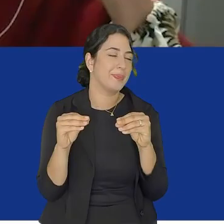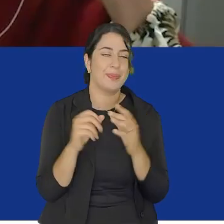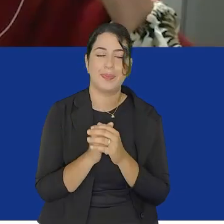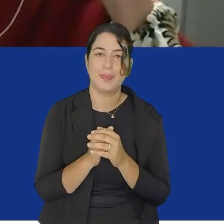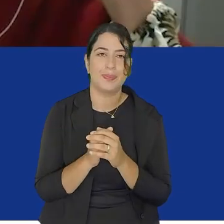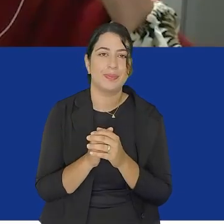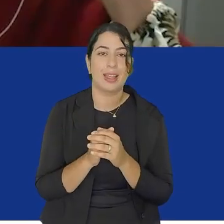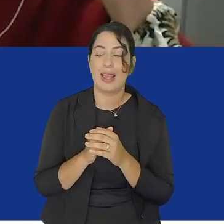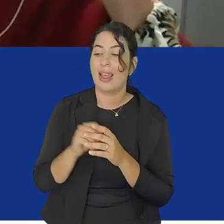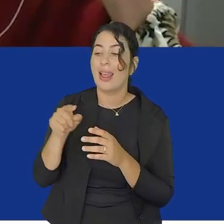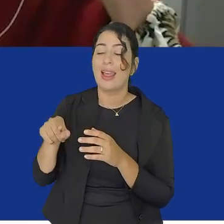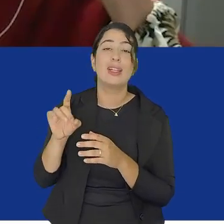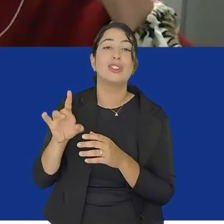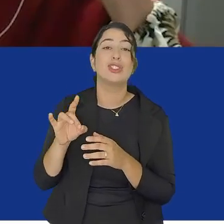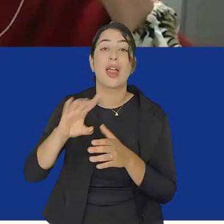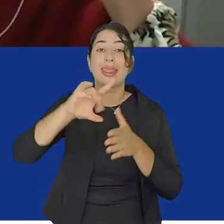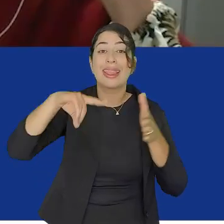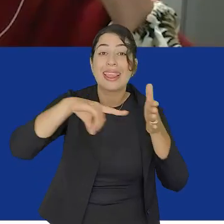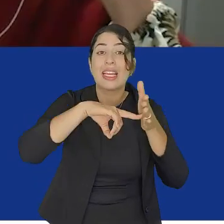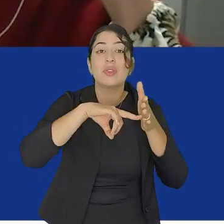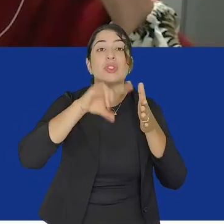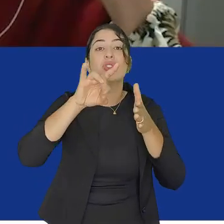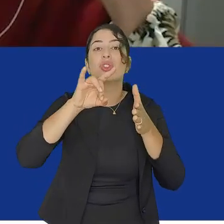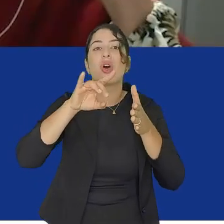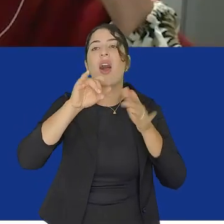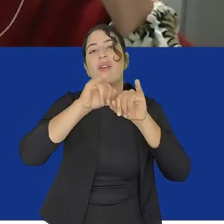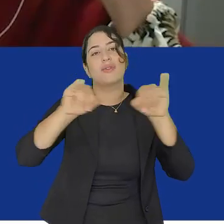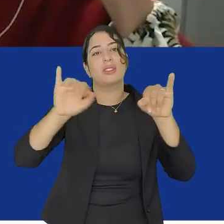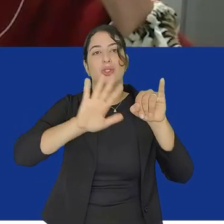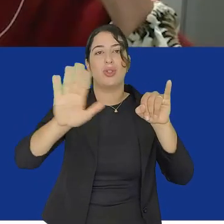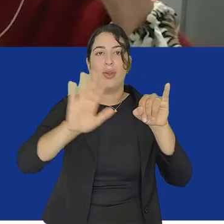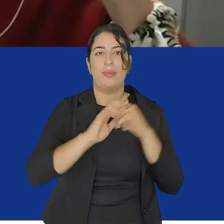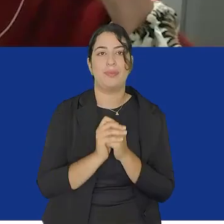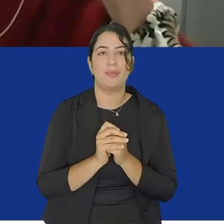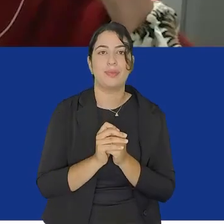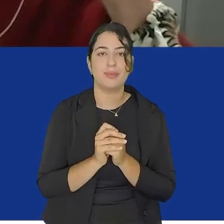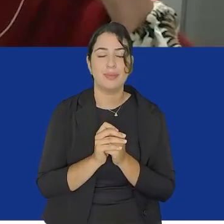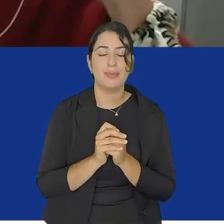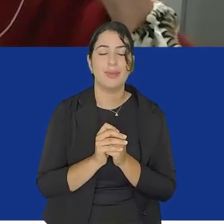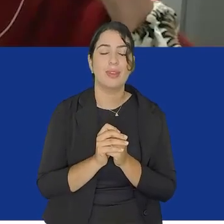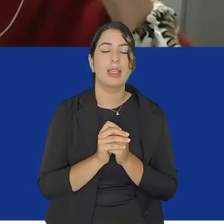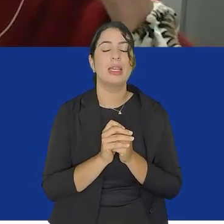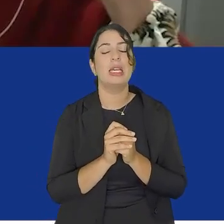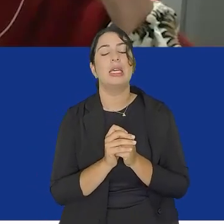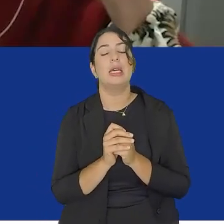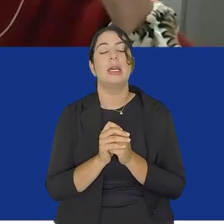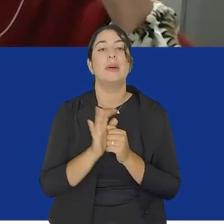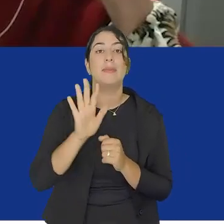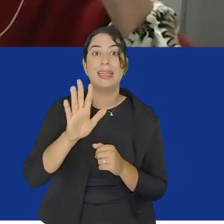faz uma partezinha, que é sinalizar, isso não é tolerável aqui. E sempre que tiver